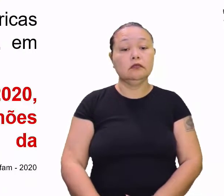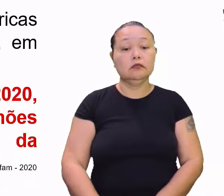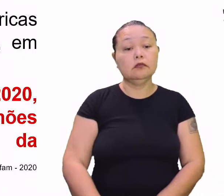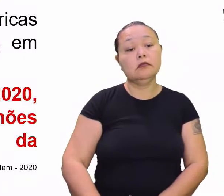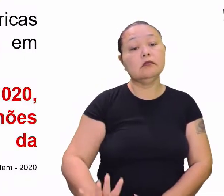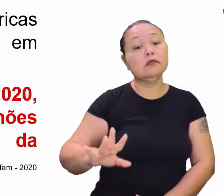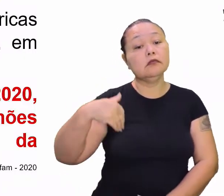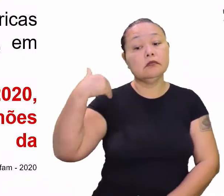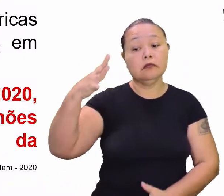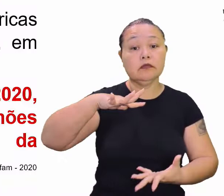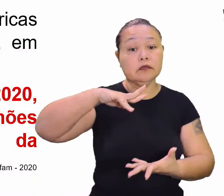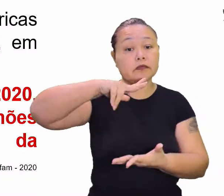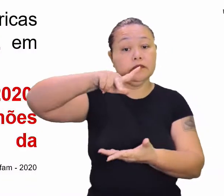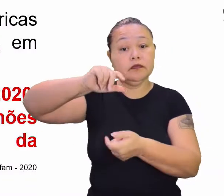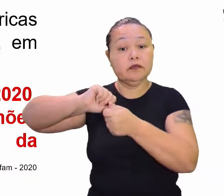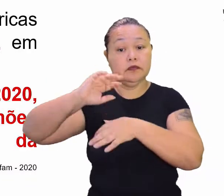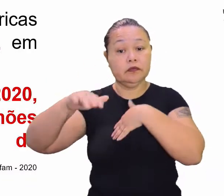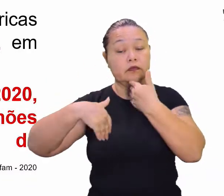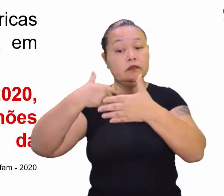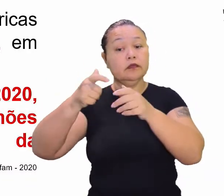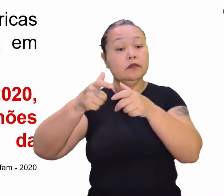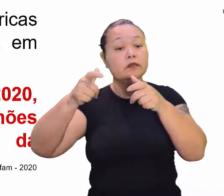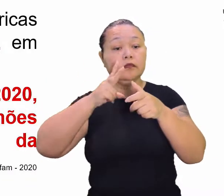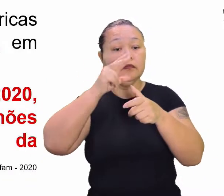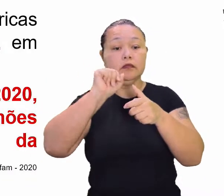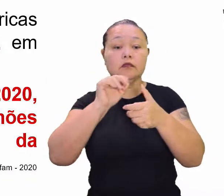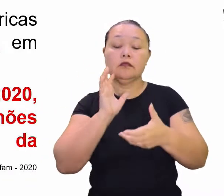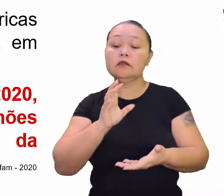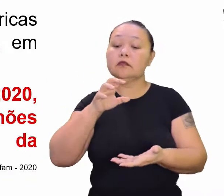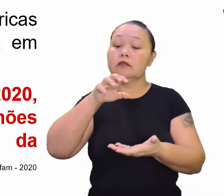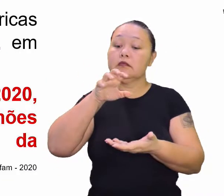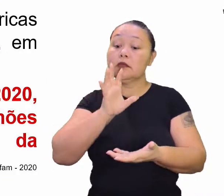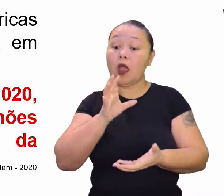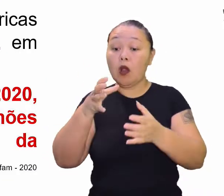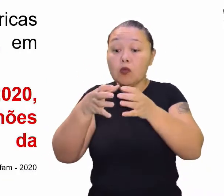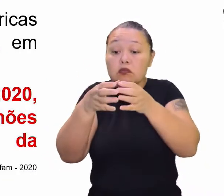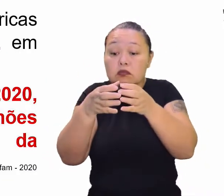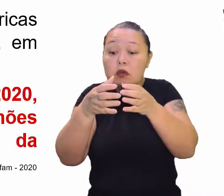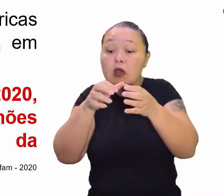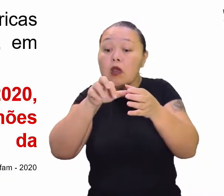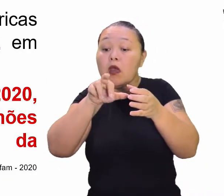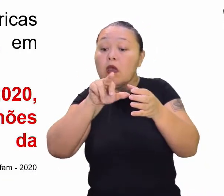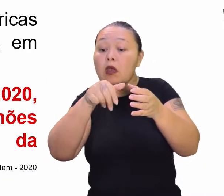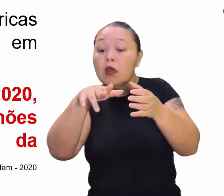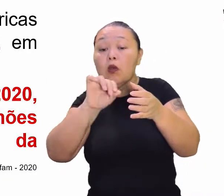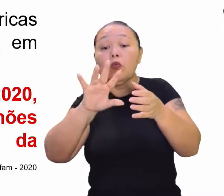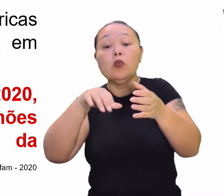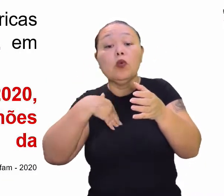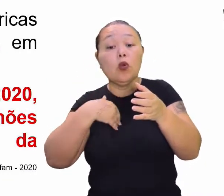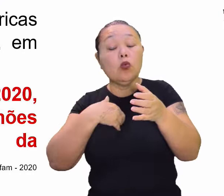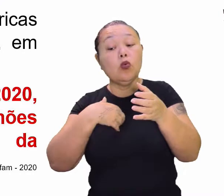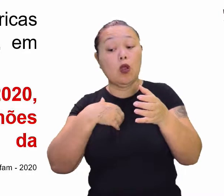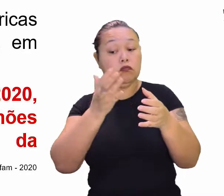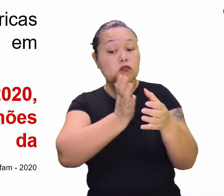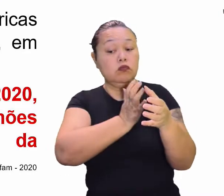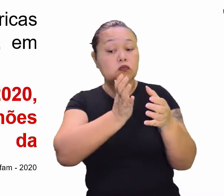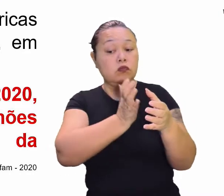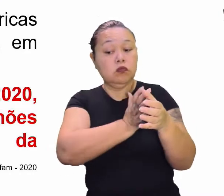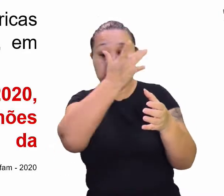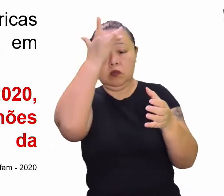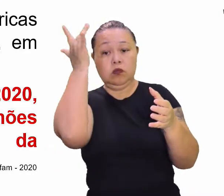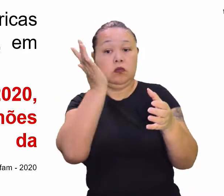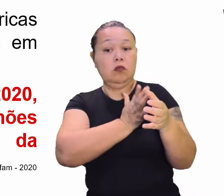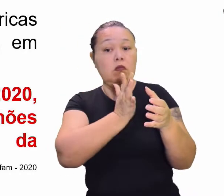O processo de globalização em curso amplia a forte concentração da riqueza, ou seja, os ricos